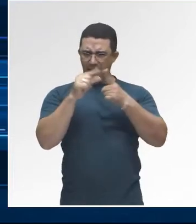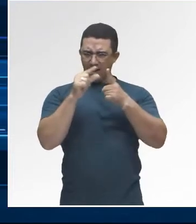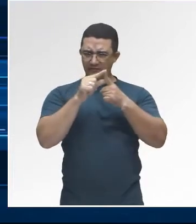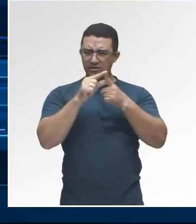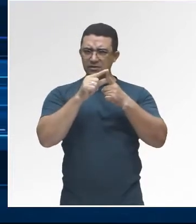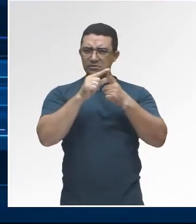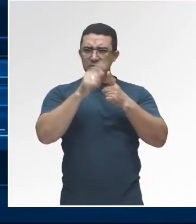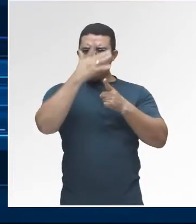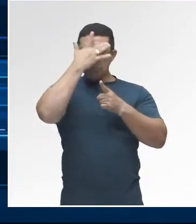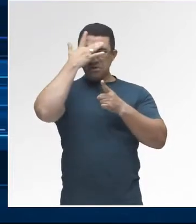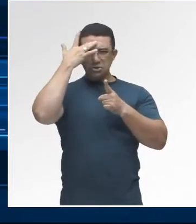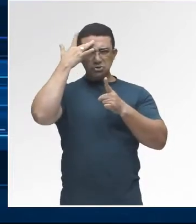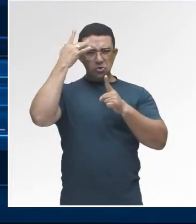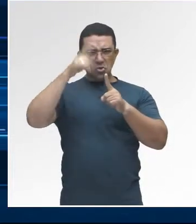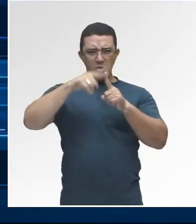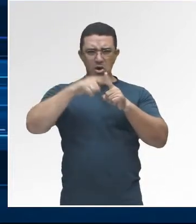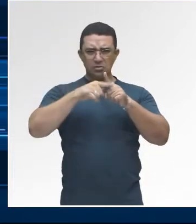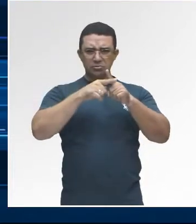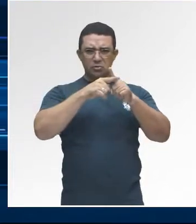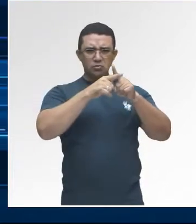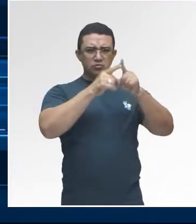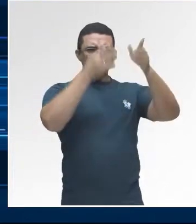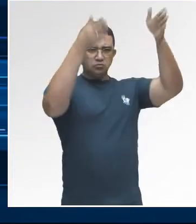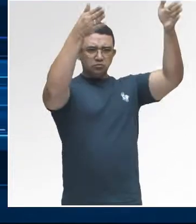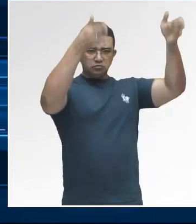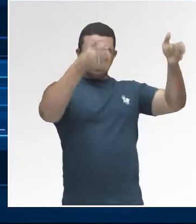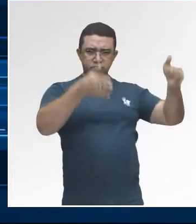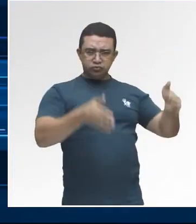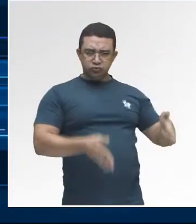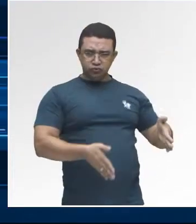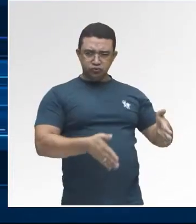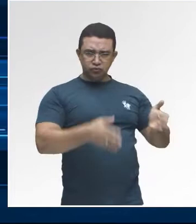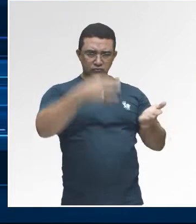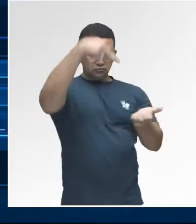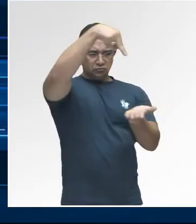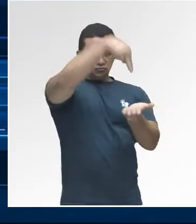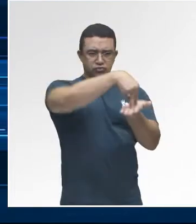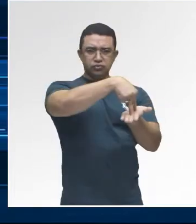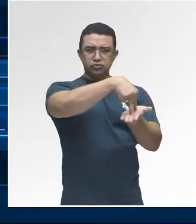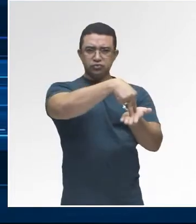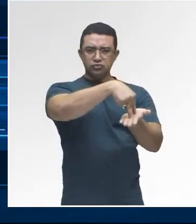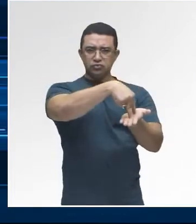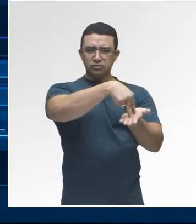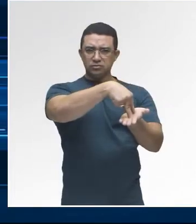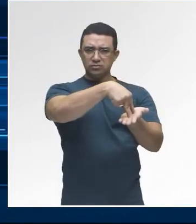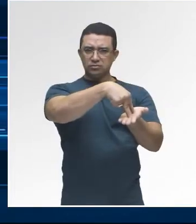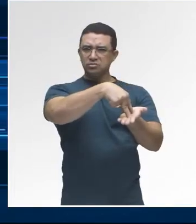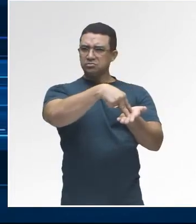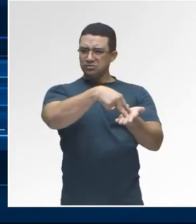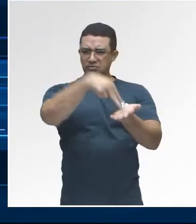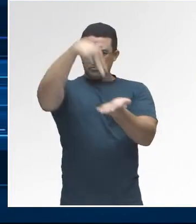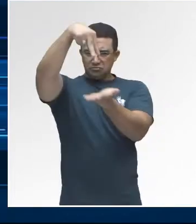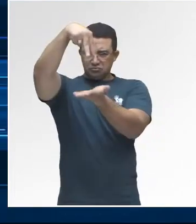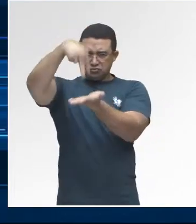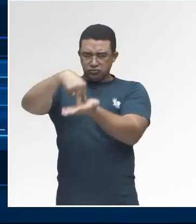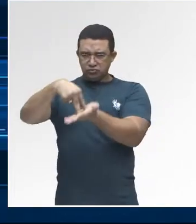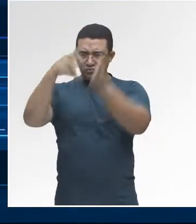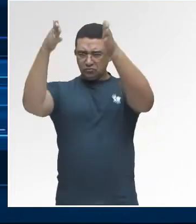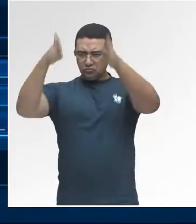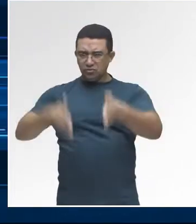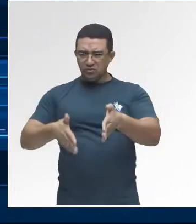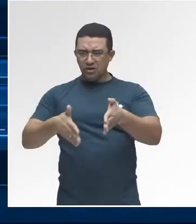aqui dentro desses tanques, com algumas telas de computador ao lado delas? Tem alguma ideia sobre o que esse texto está